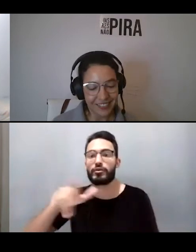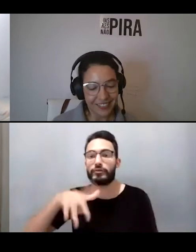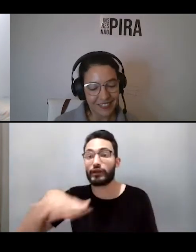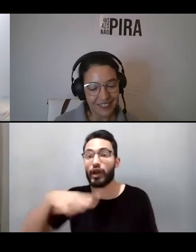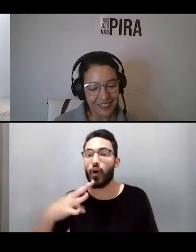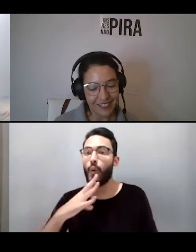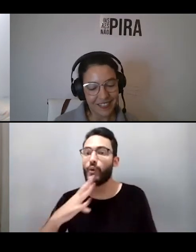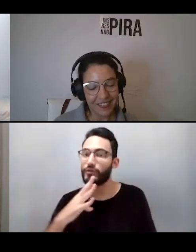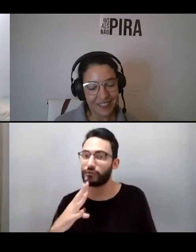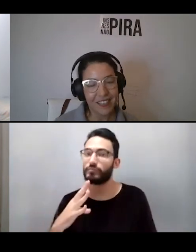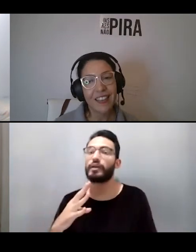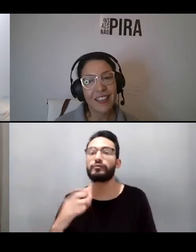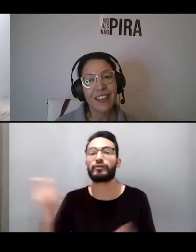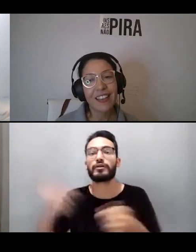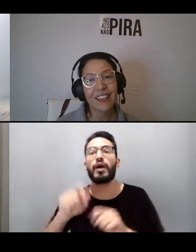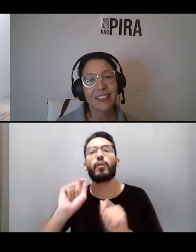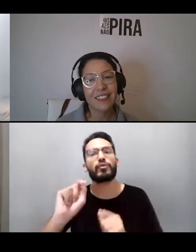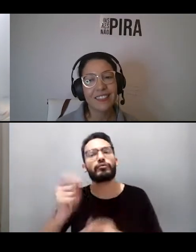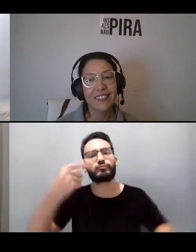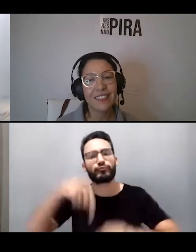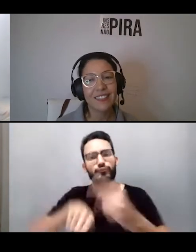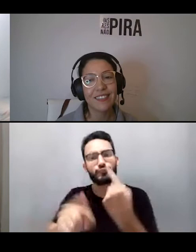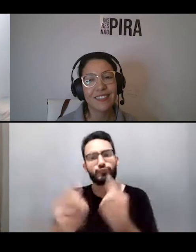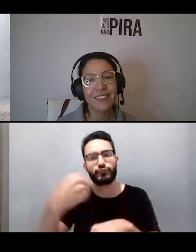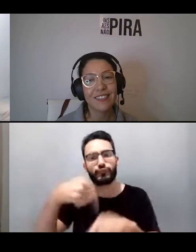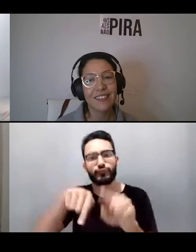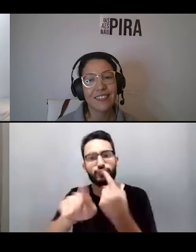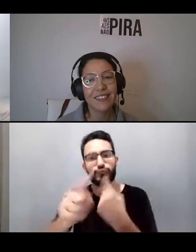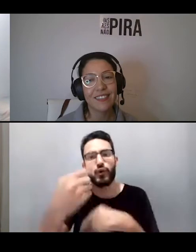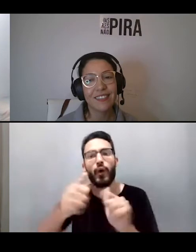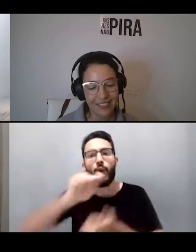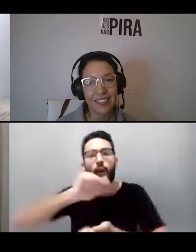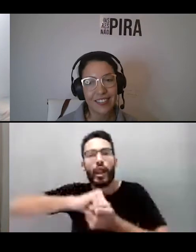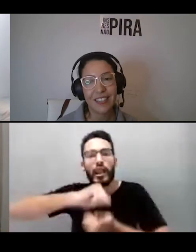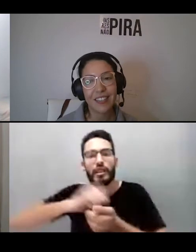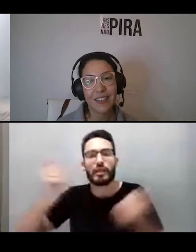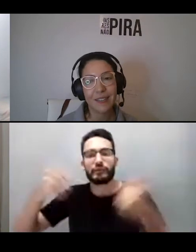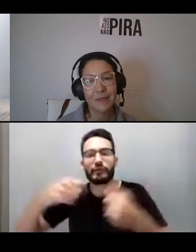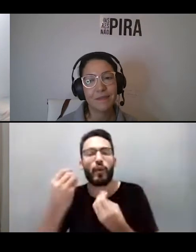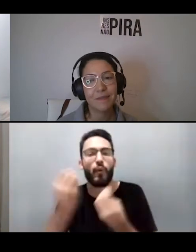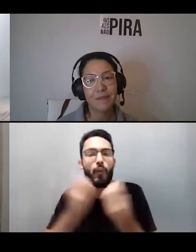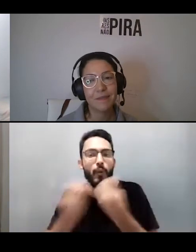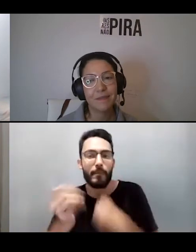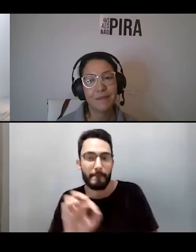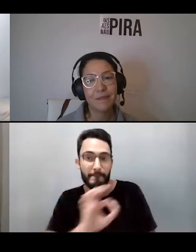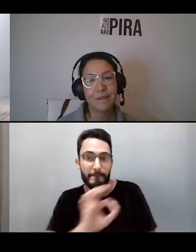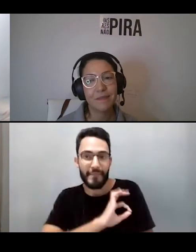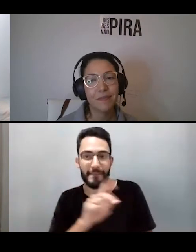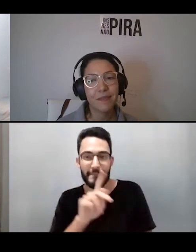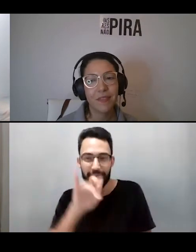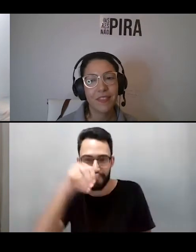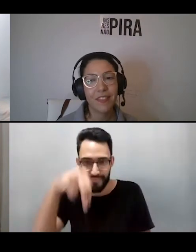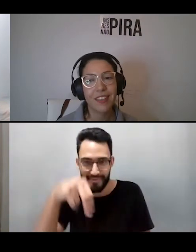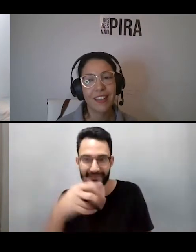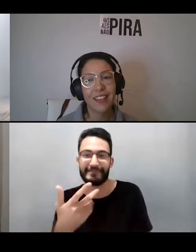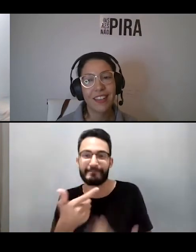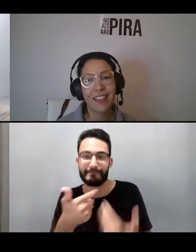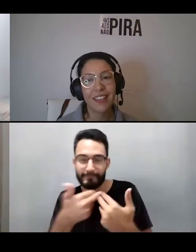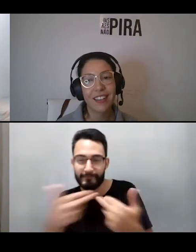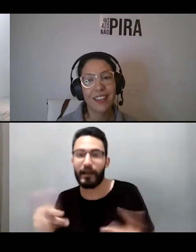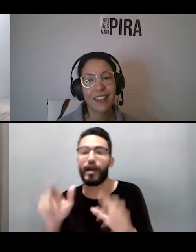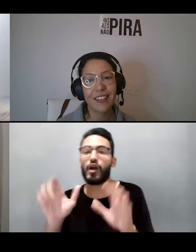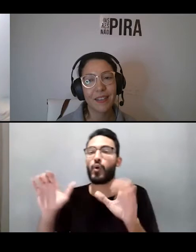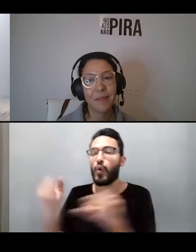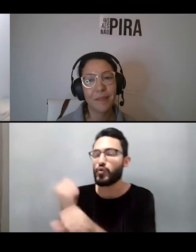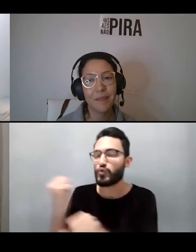de promover todo esse ecossistema das comunidades, né? Como selos aí, a gente até trouxe alguns exemplos, né? Como selo de construtor de